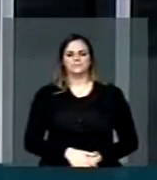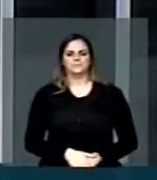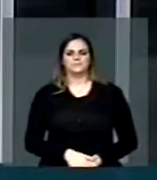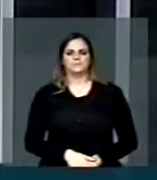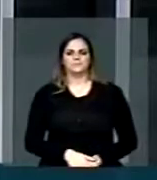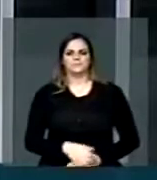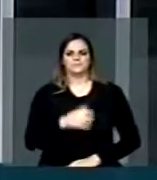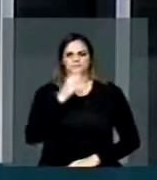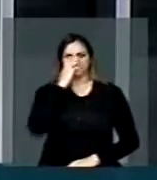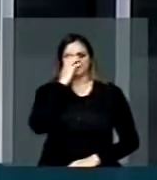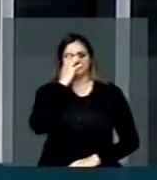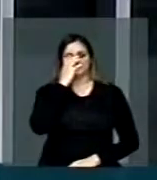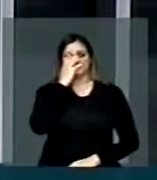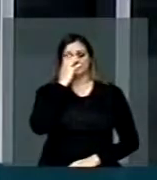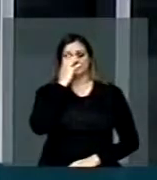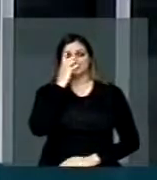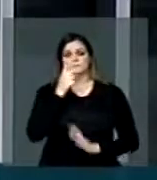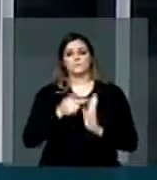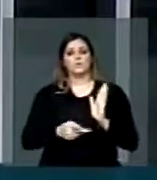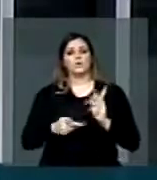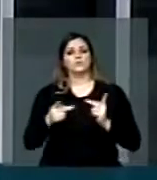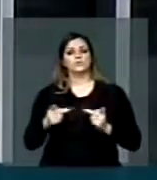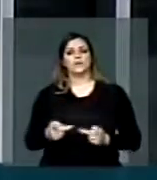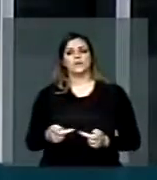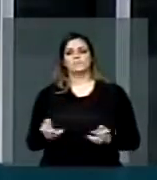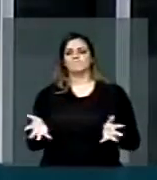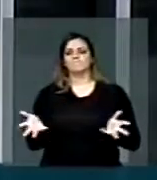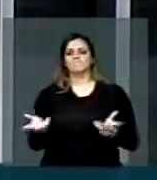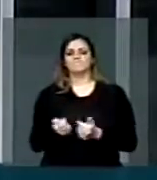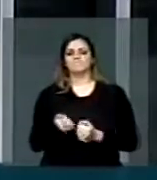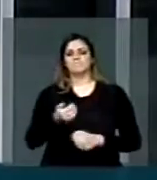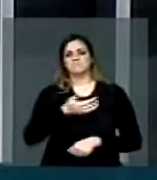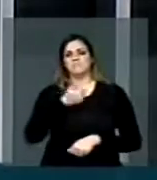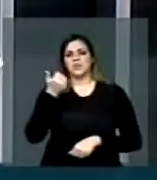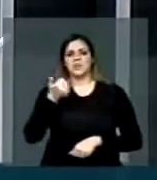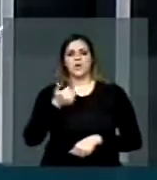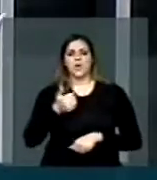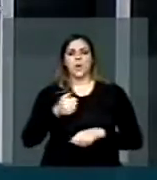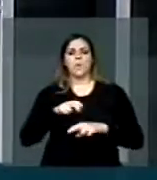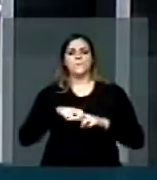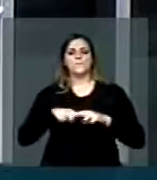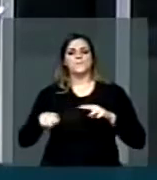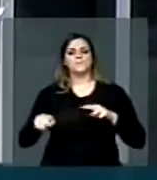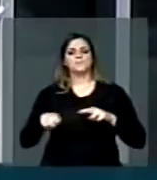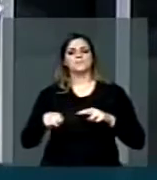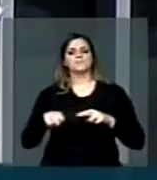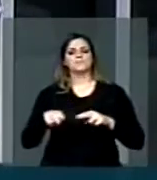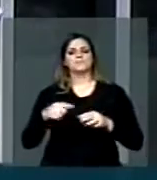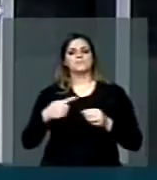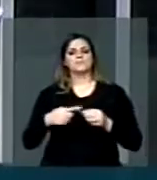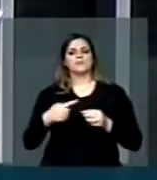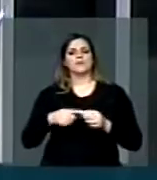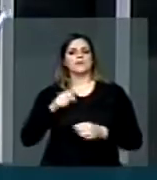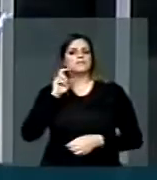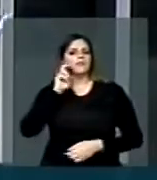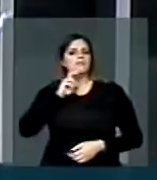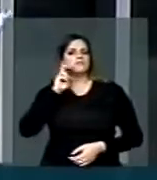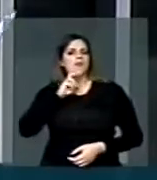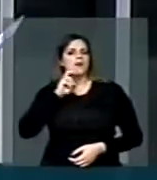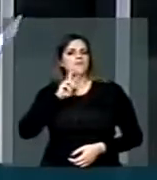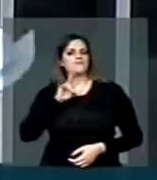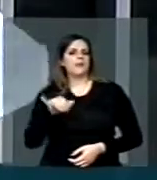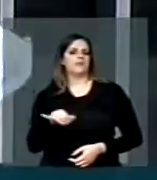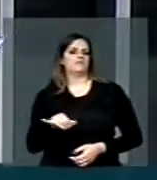seja, um projeto de modernização do sistema de trem urbano de Natal. E é importante